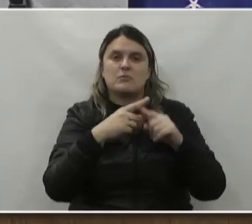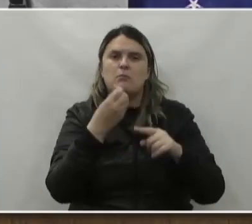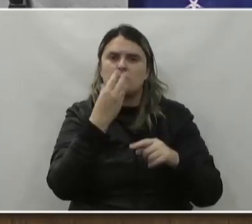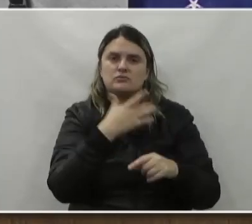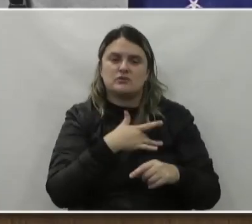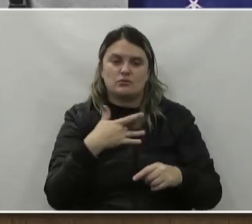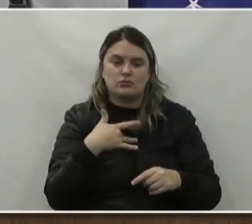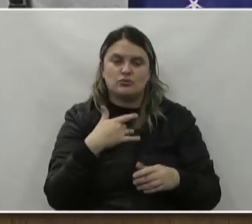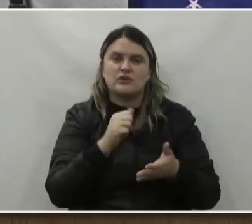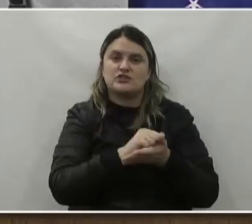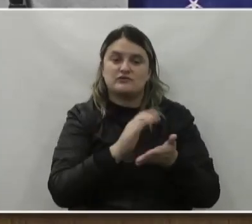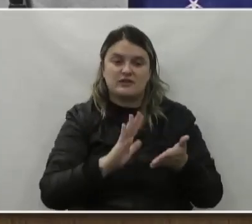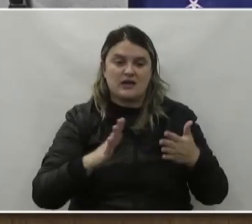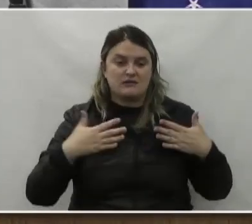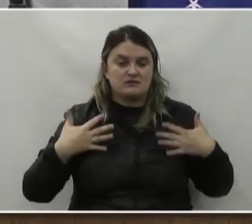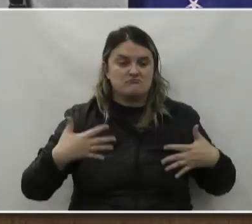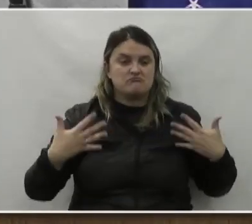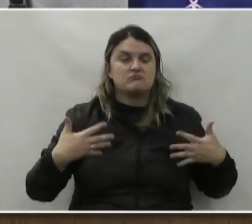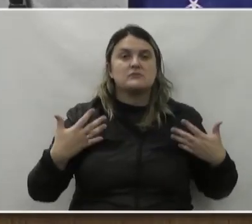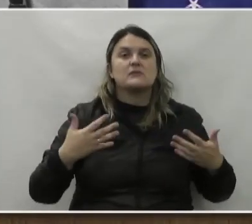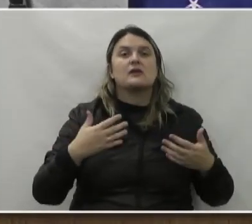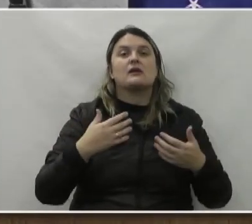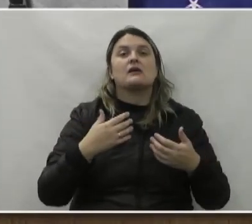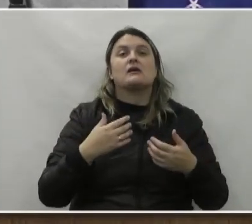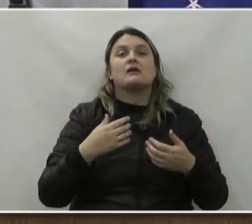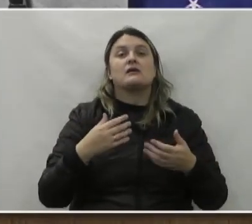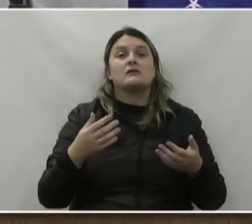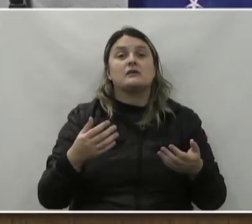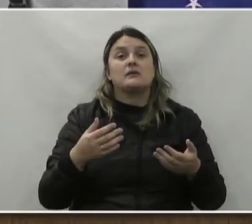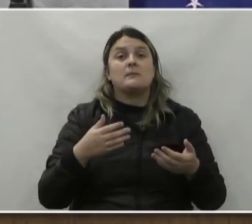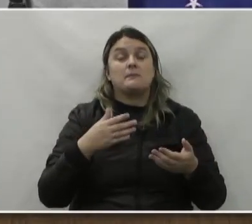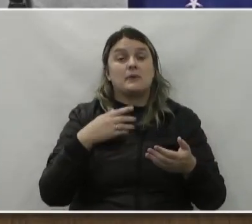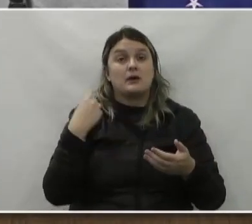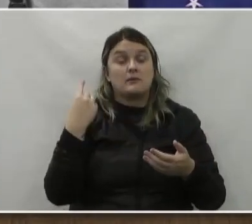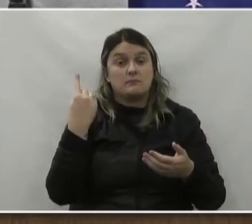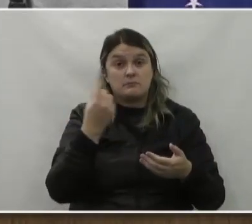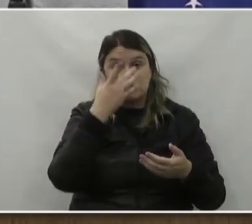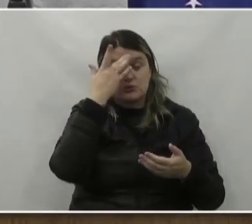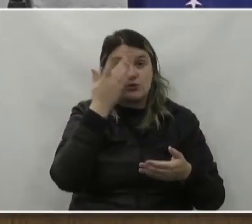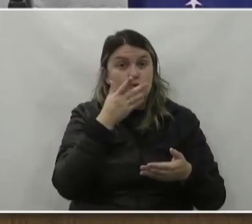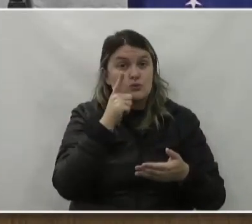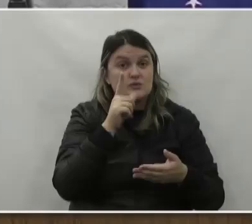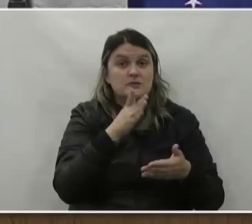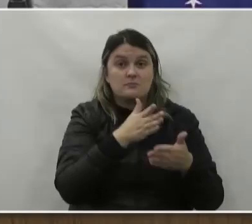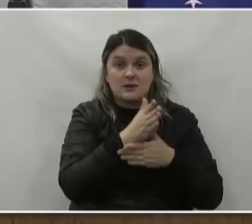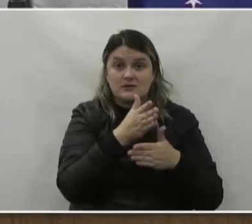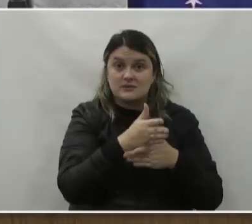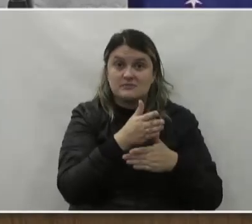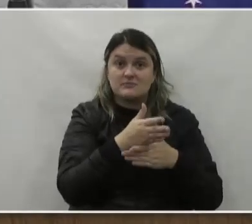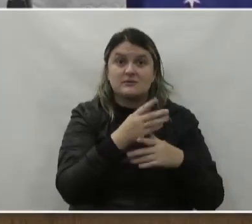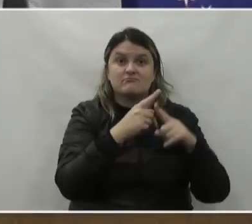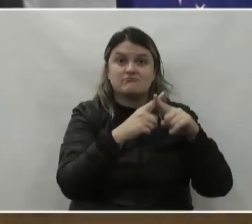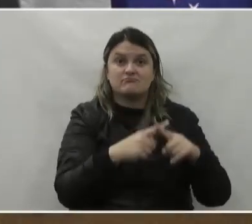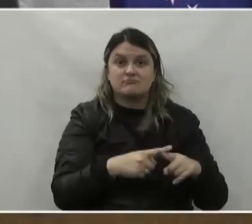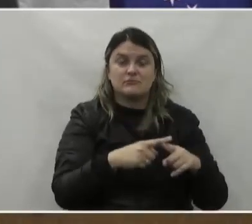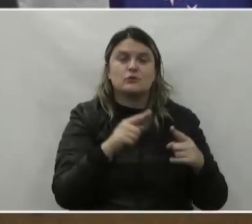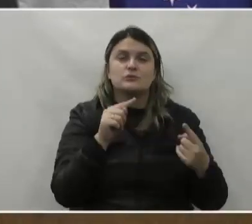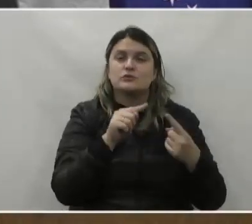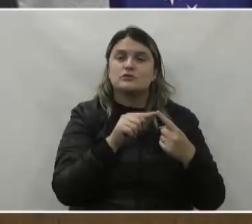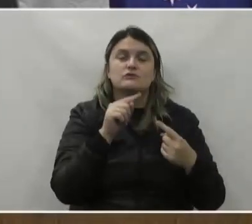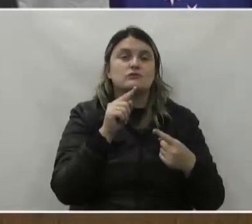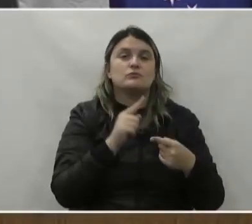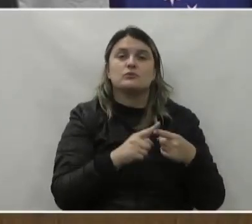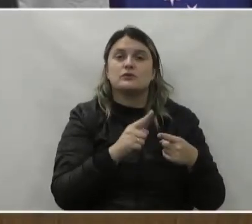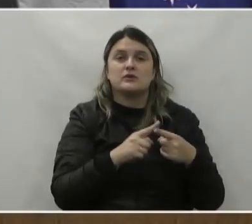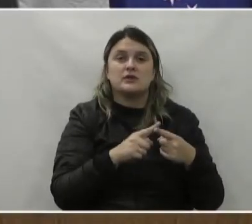e atividades recreativas que incentivam a participação e o engajamento dos servidores. O objetivo